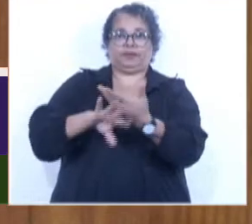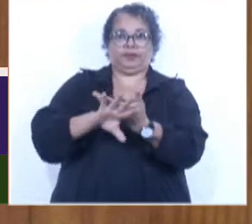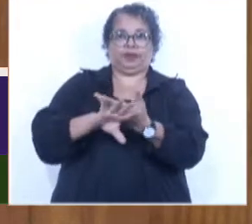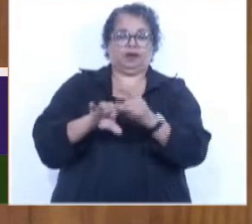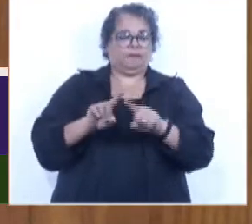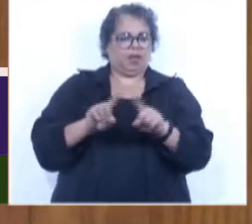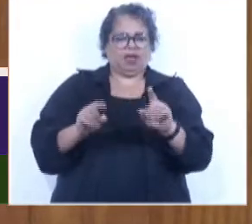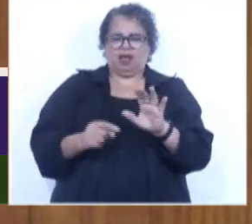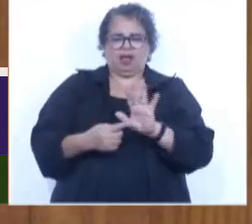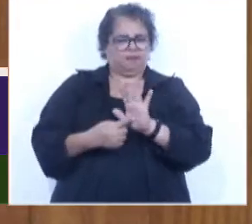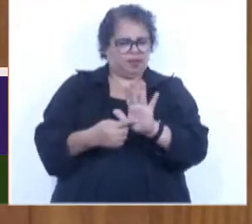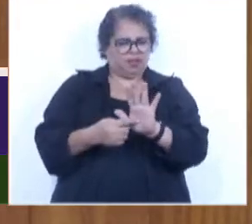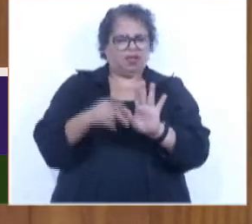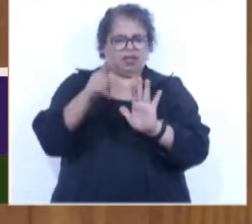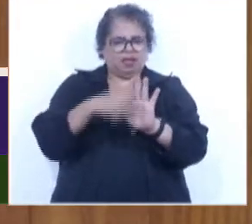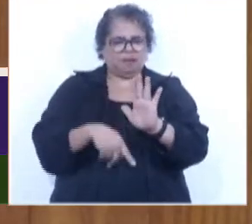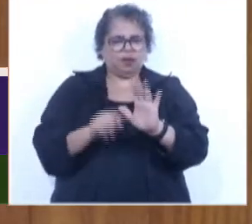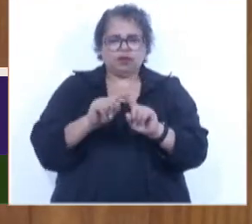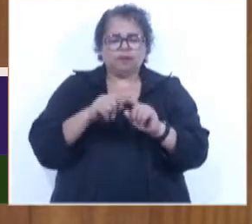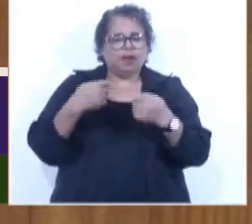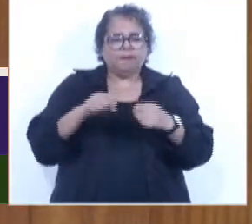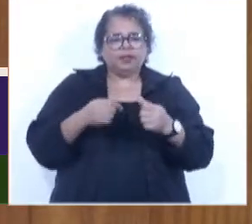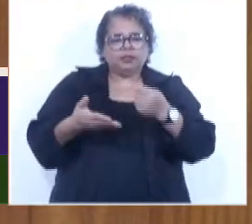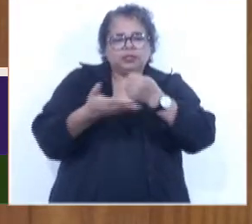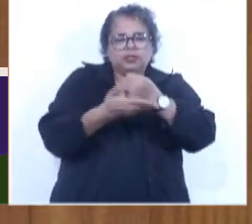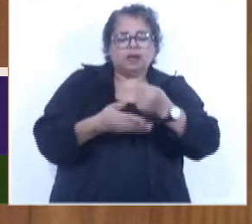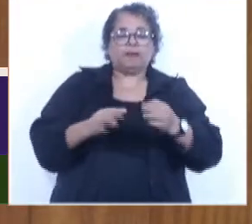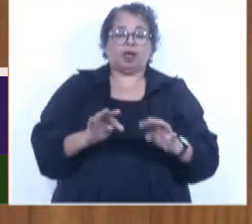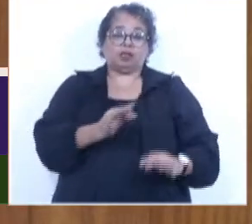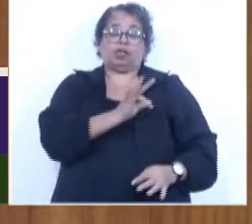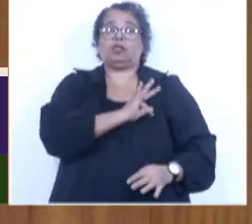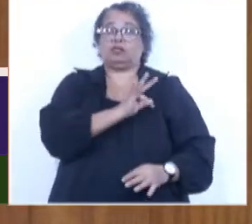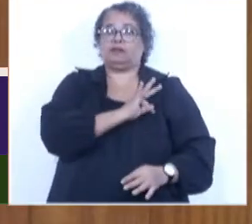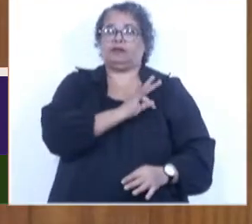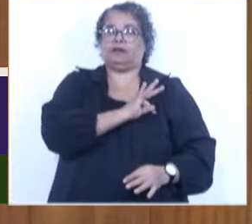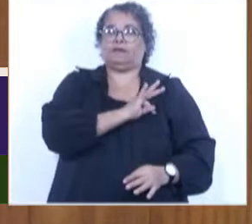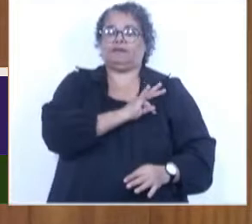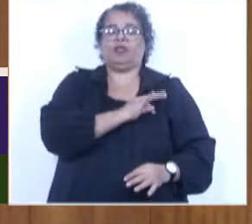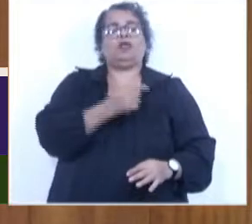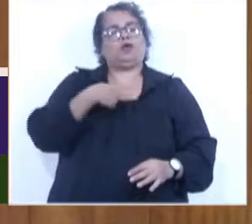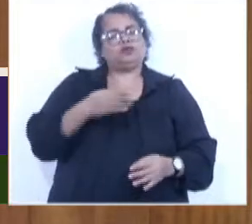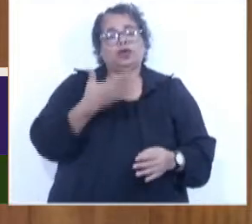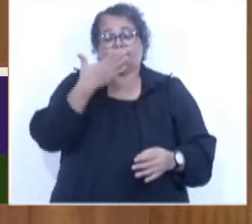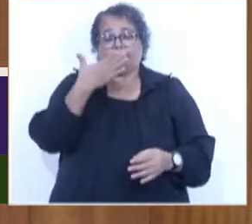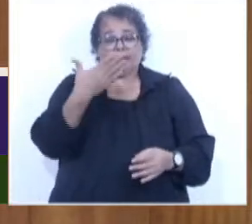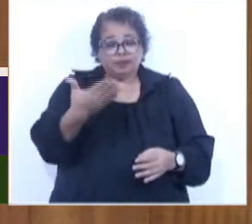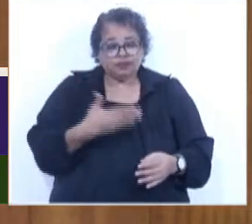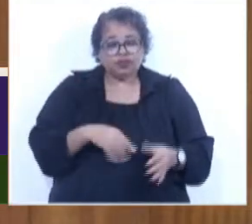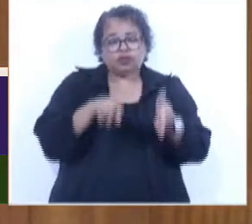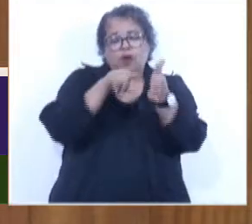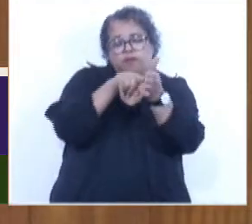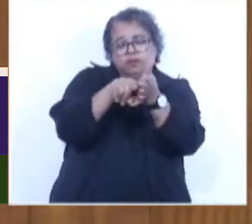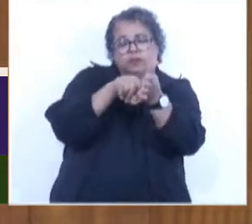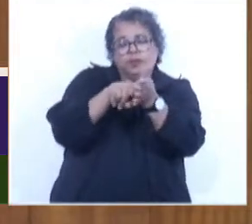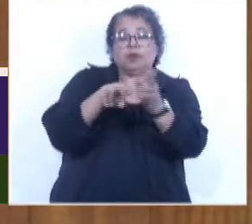esse projeto sem você ter é fundamentação técnica Eu já pedi estudos a Universidade Federal de Uberlândia atitude economia